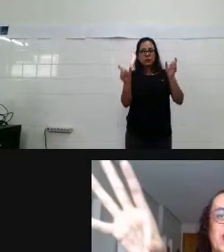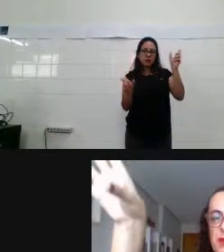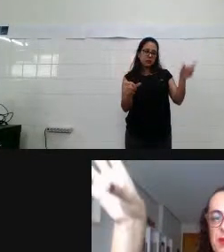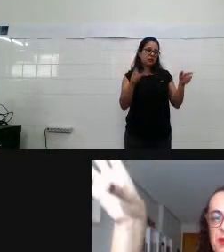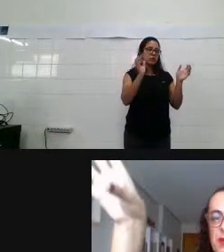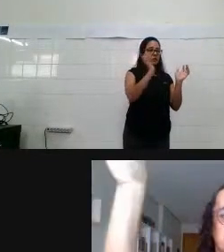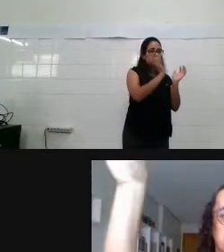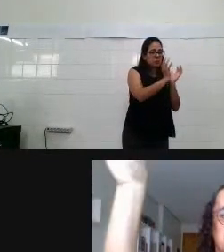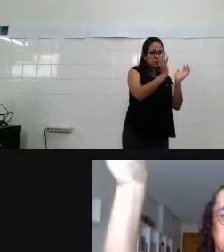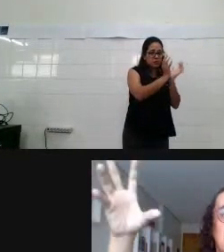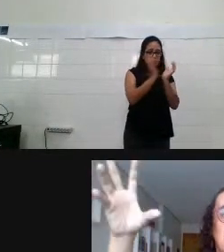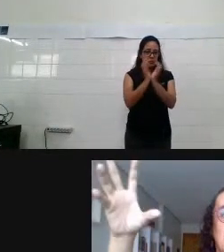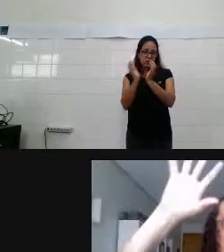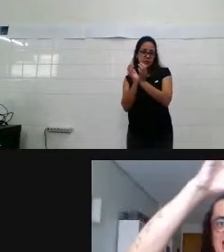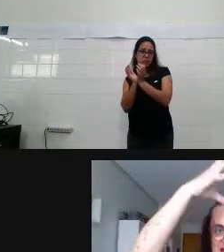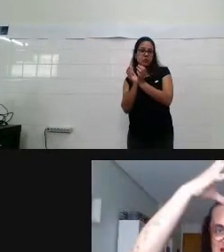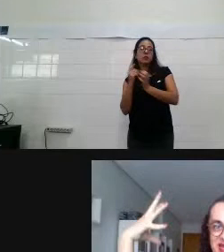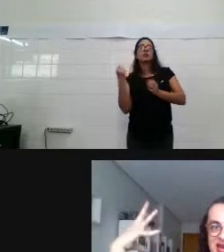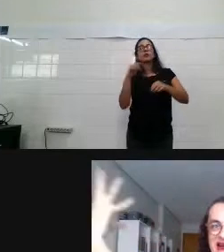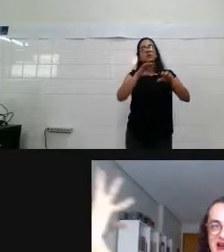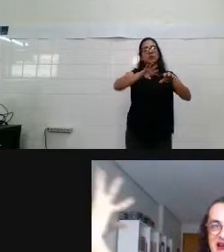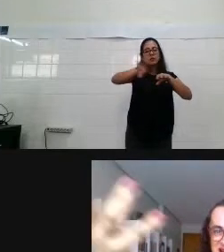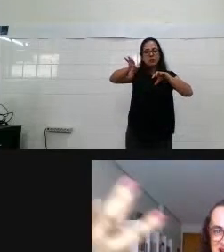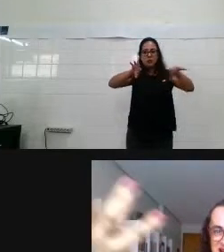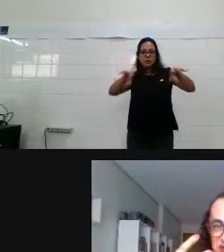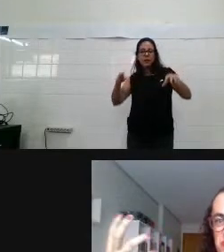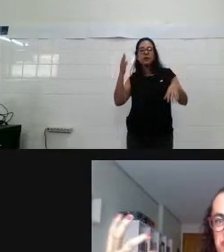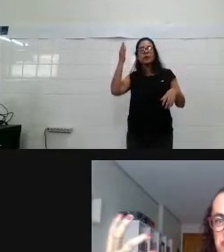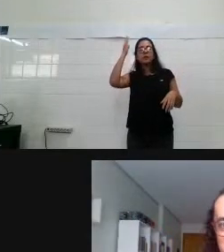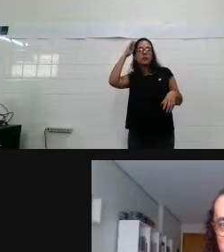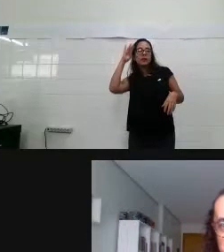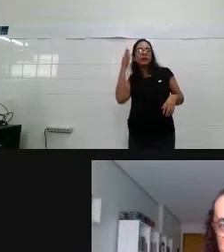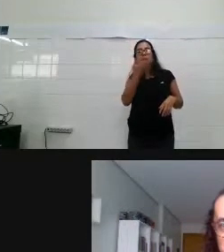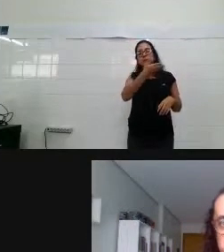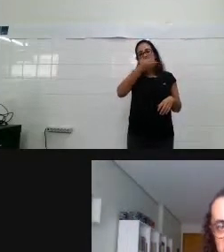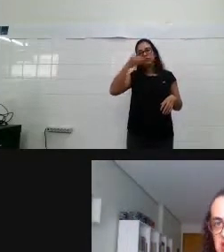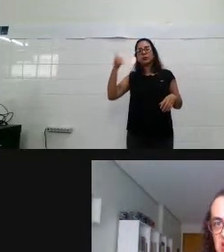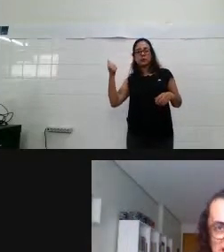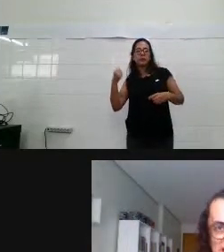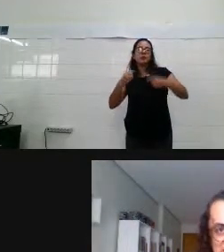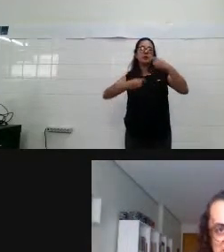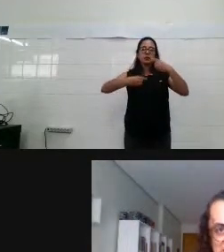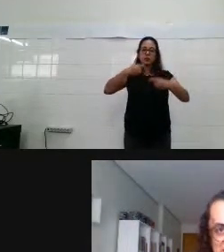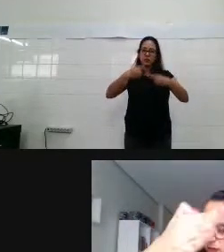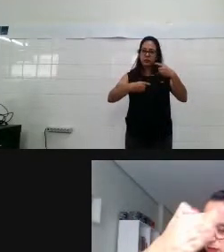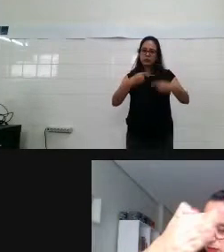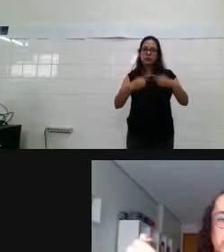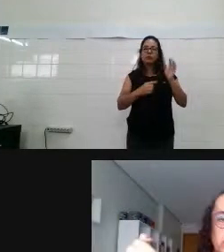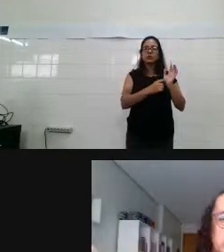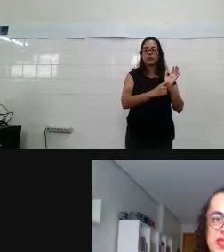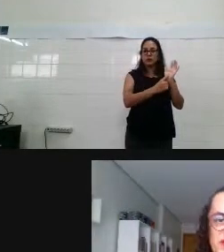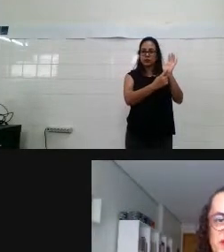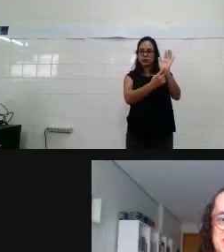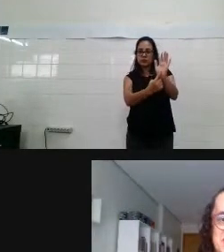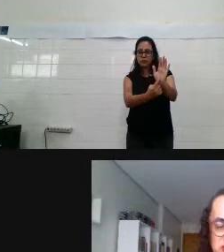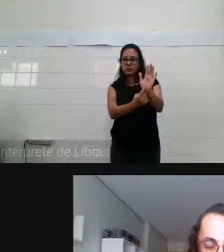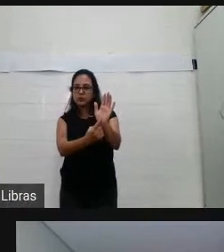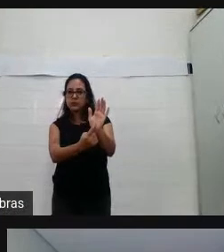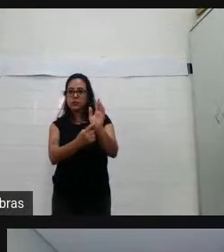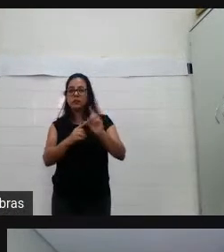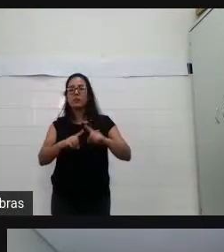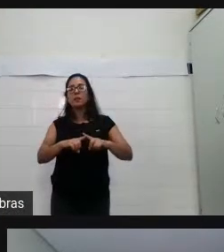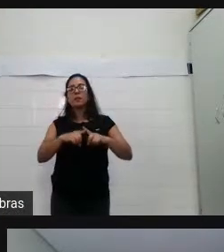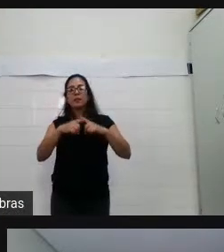gente separa para ficar mais fácil abarcar, né, a gama de discussão que eles trazem, mas tudo está